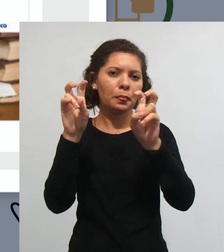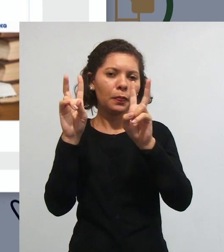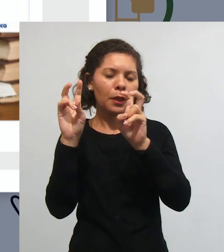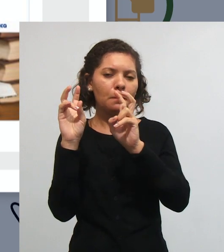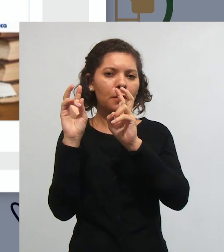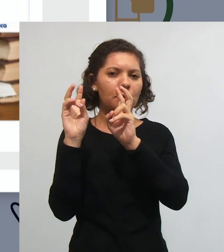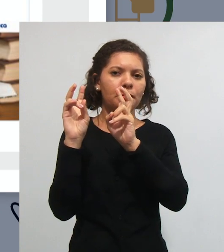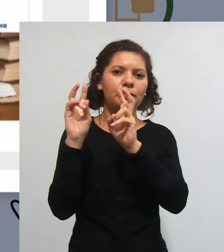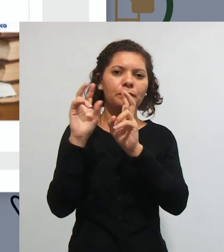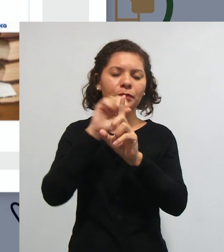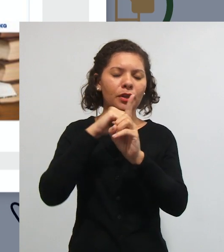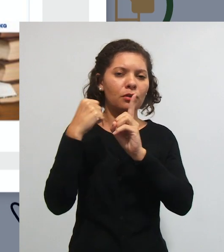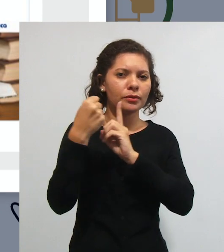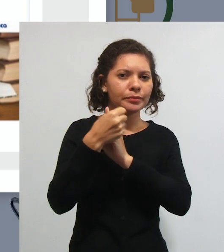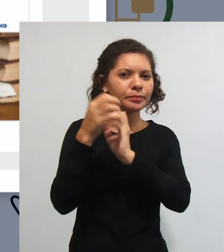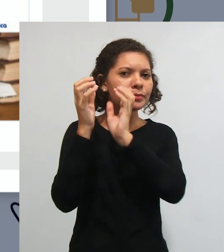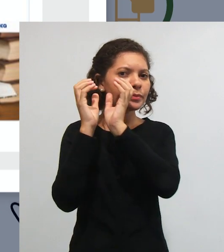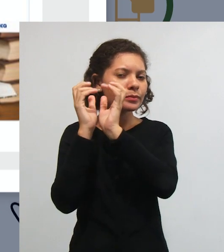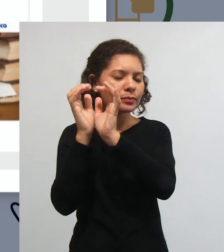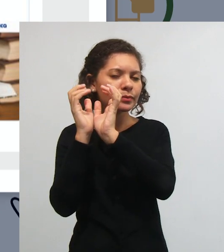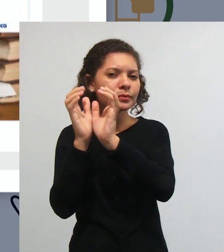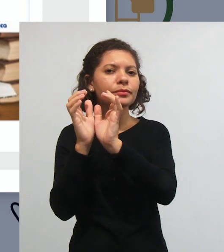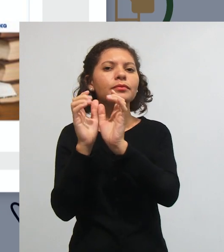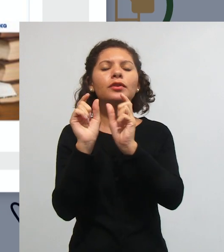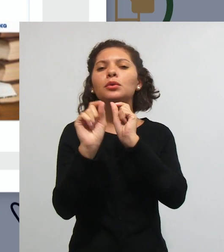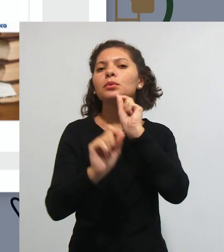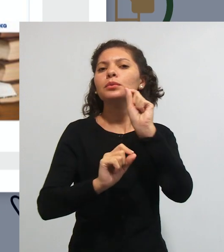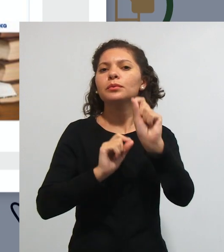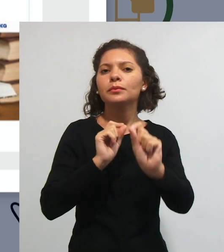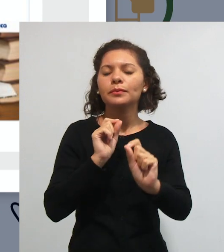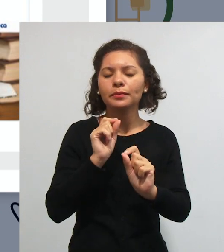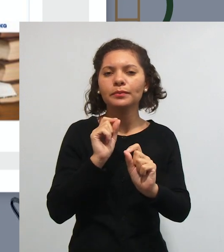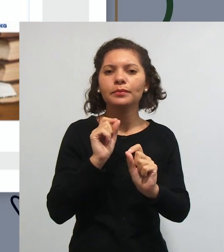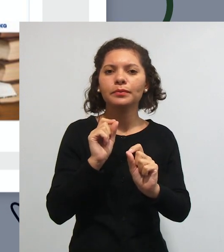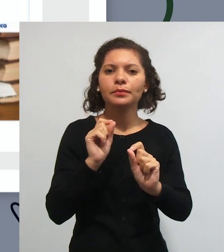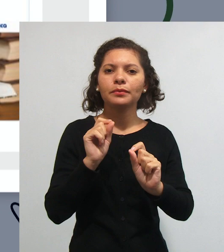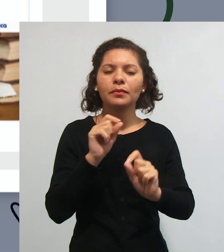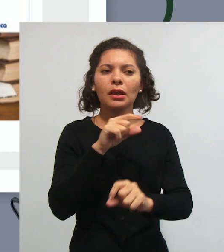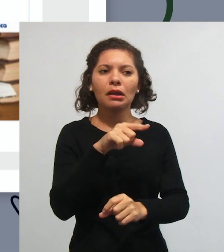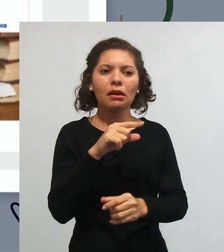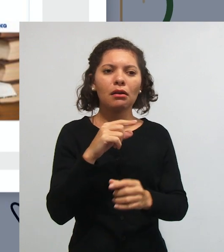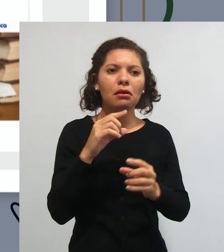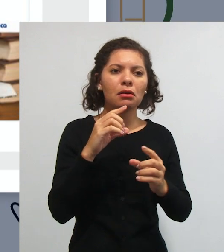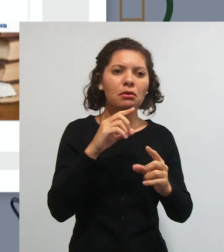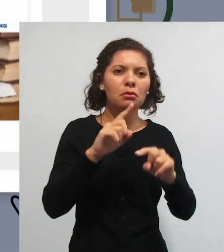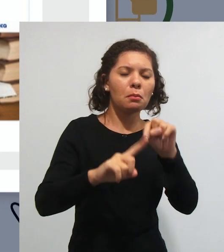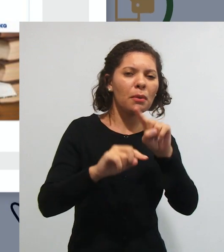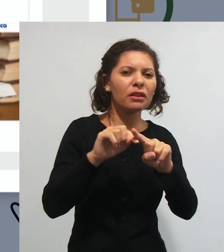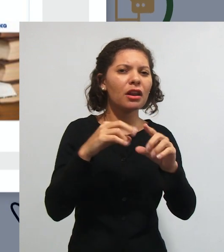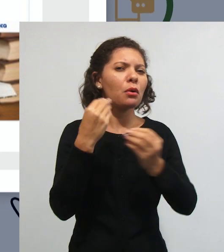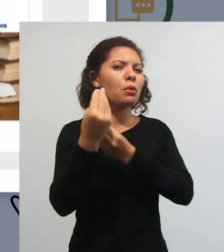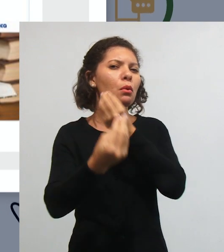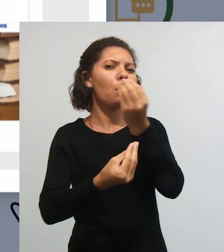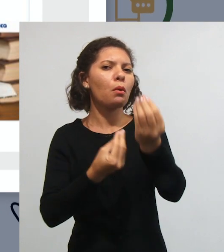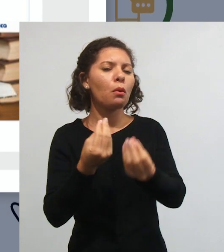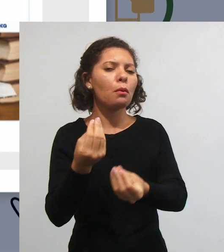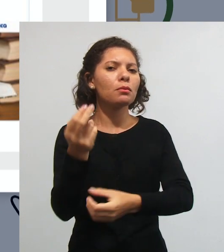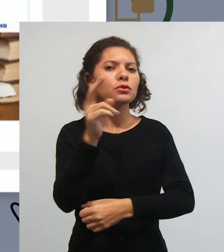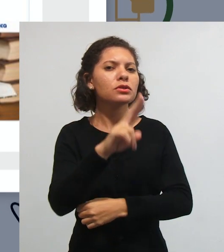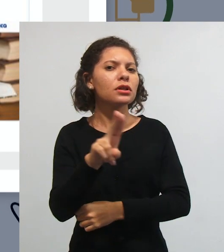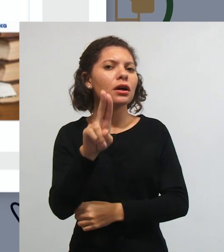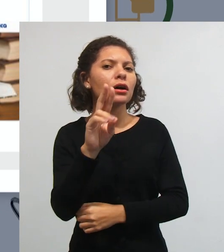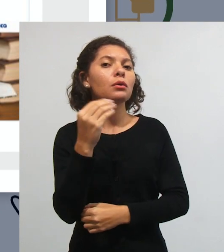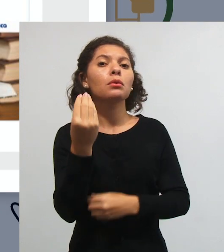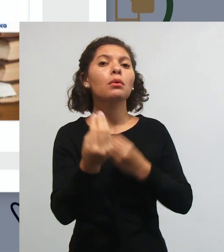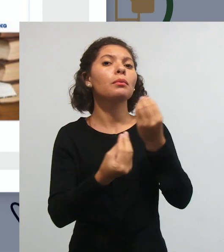que está em voga. Como que esse material pode ser utilizado?